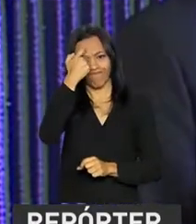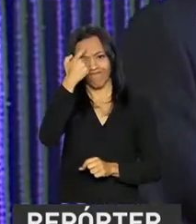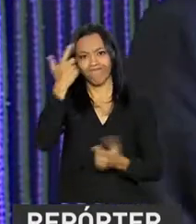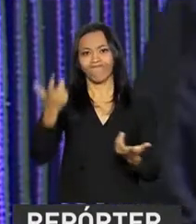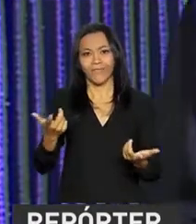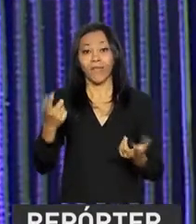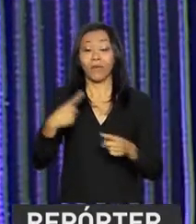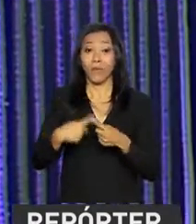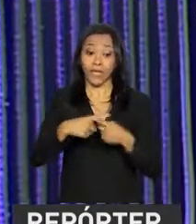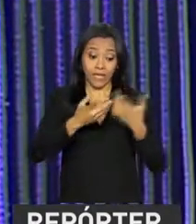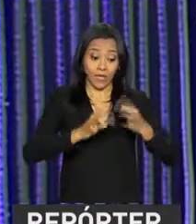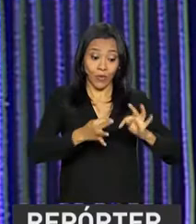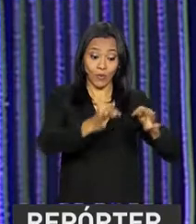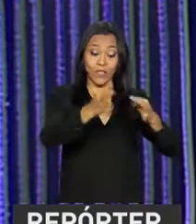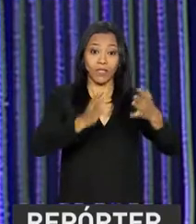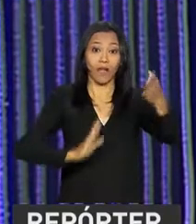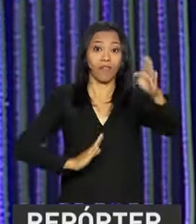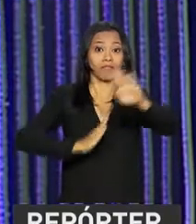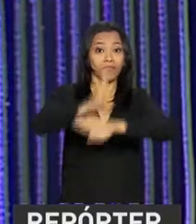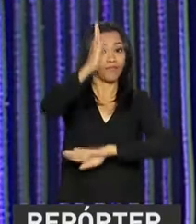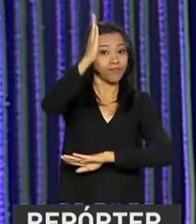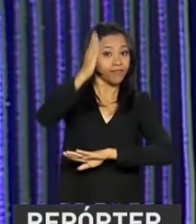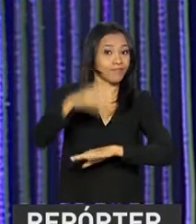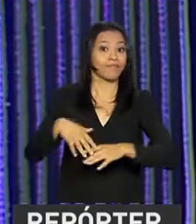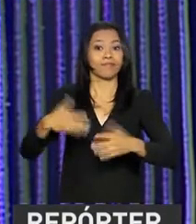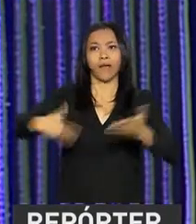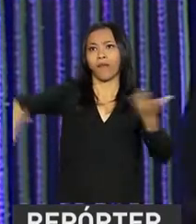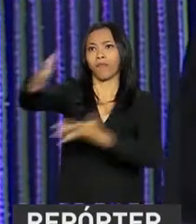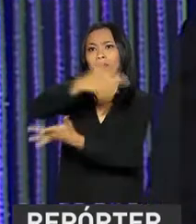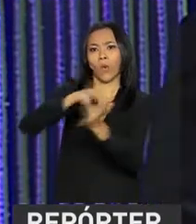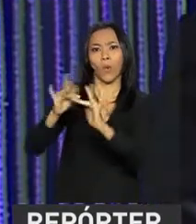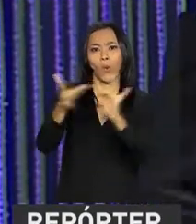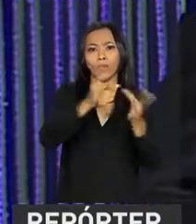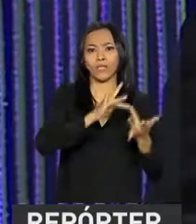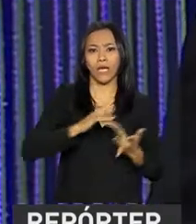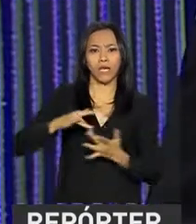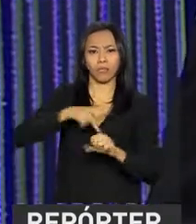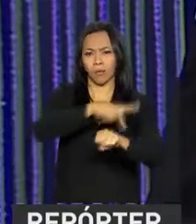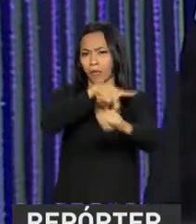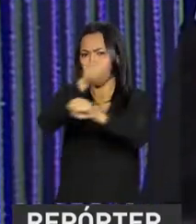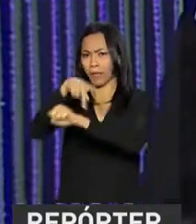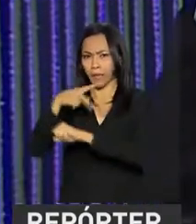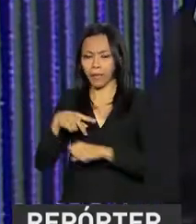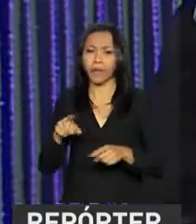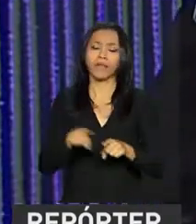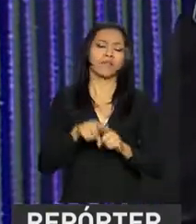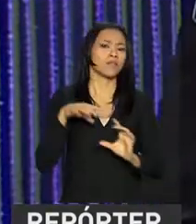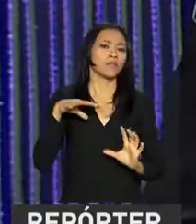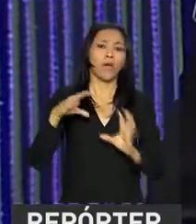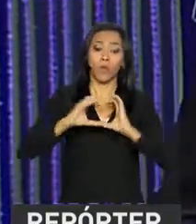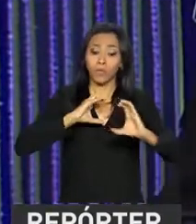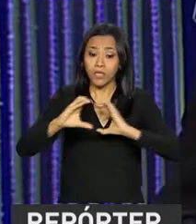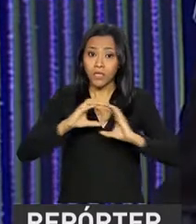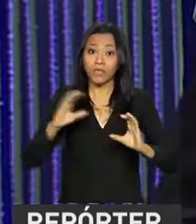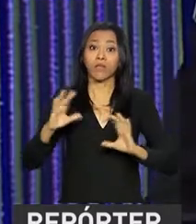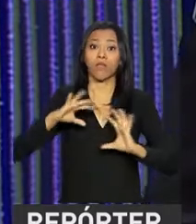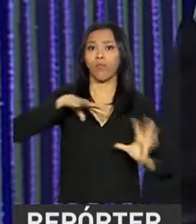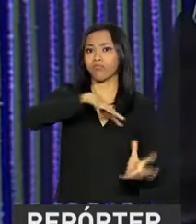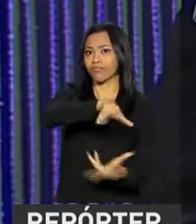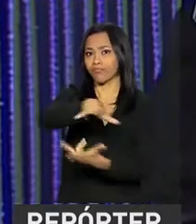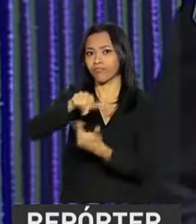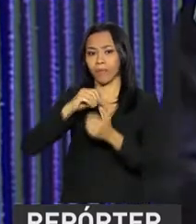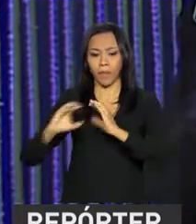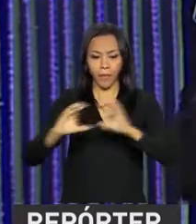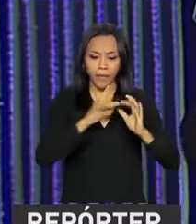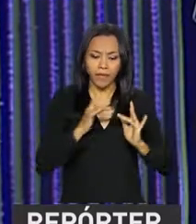derrubando as fronteiras, porque a comunicação está derrubando as fronteiras. Então é preciso fazer com que esse